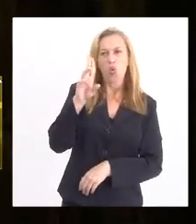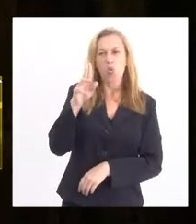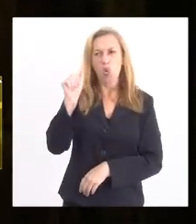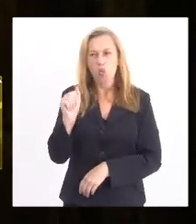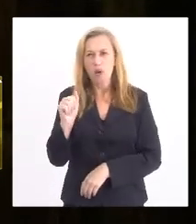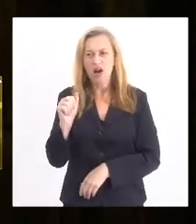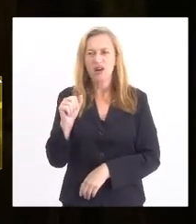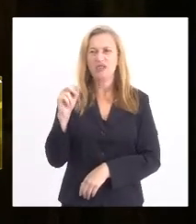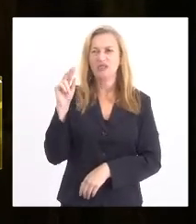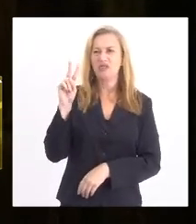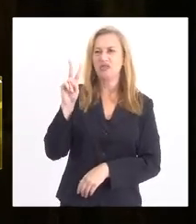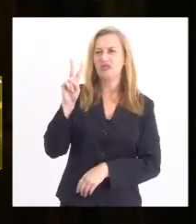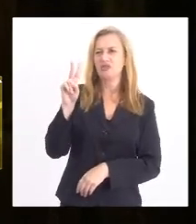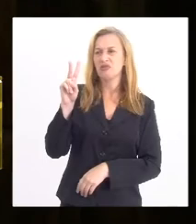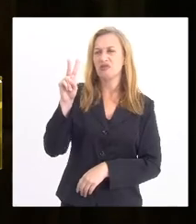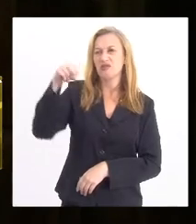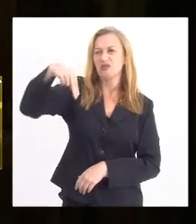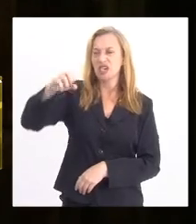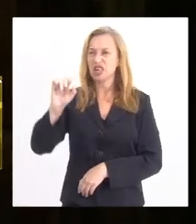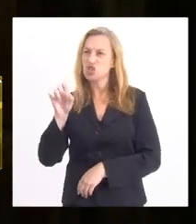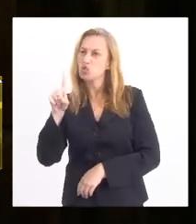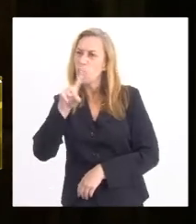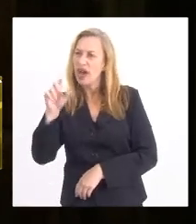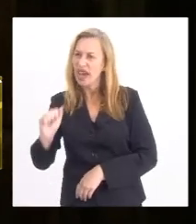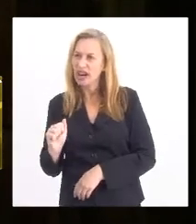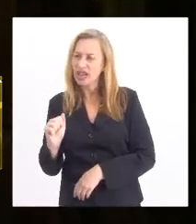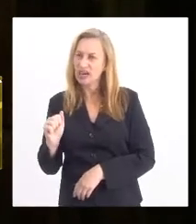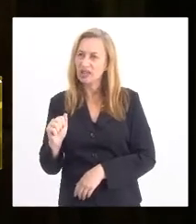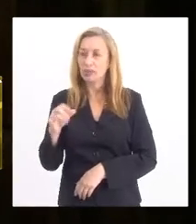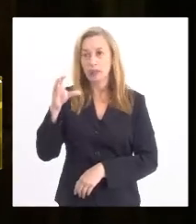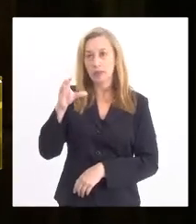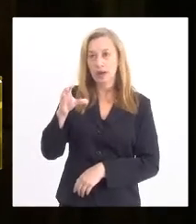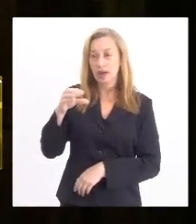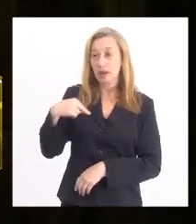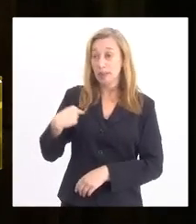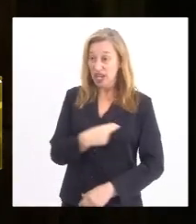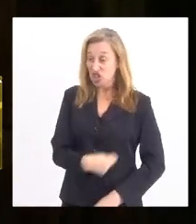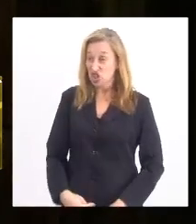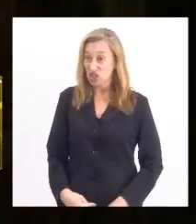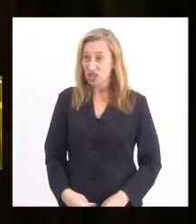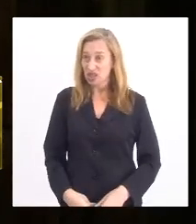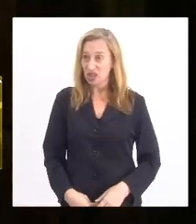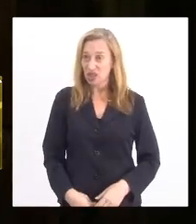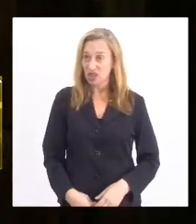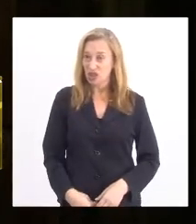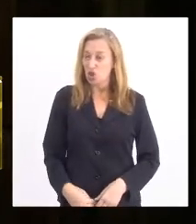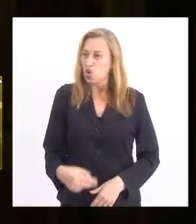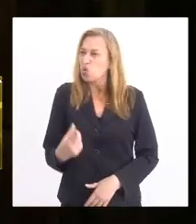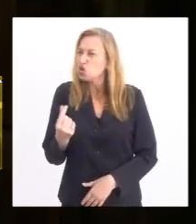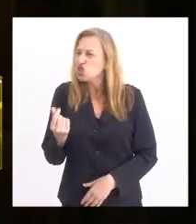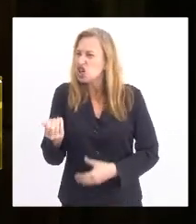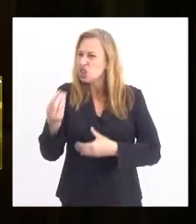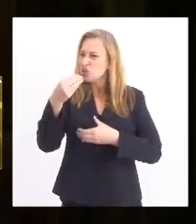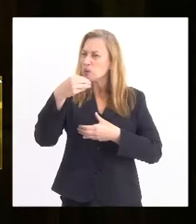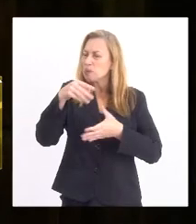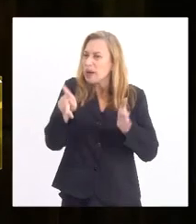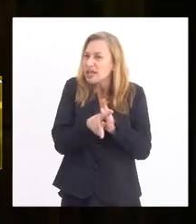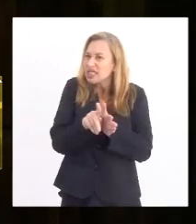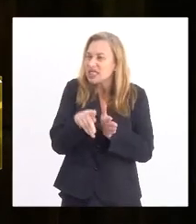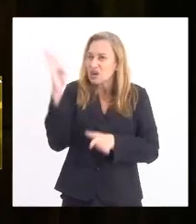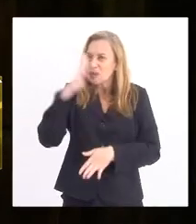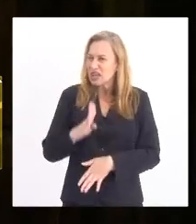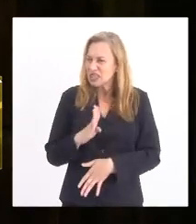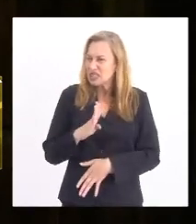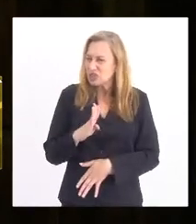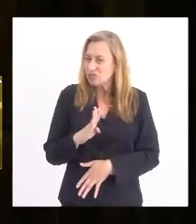Argentina para qualquer país que fosse o dinheiro agora tá aqui dentro isso dói muita gente que isso não sai quase em canto